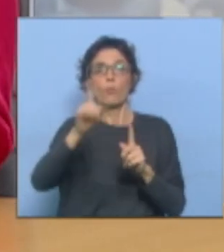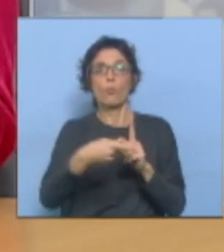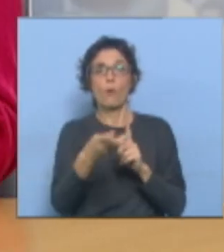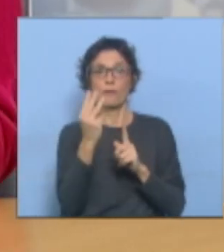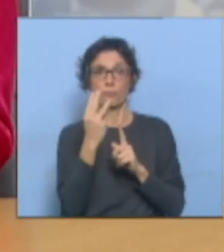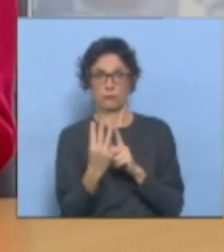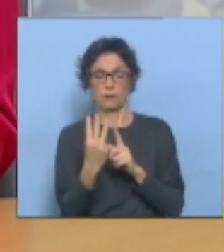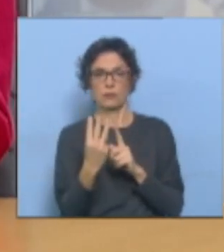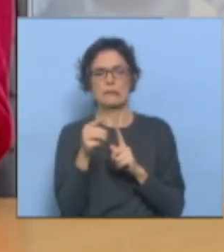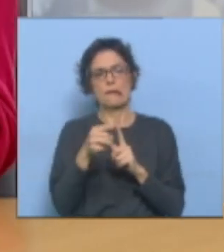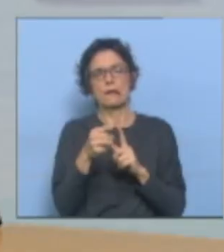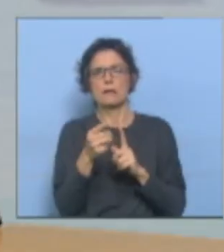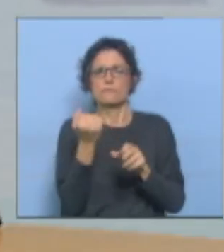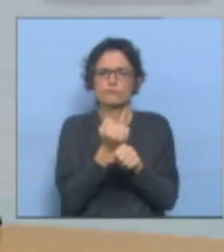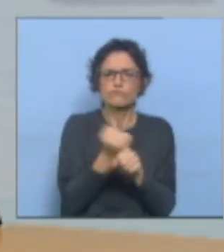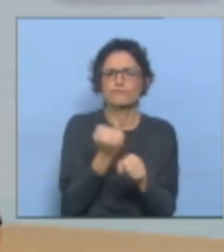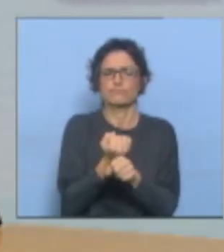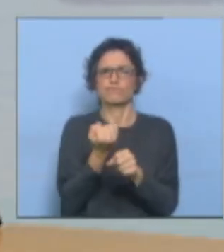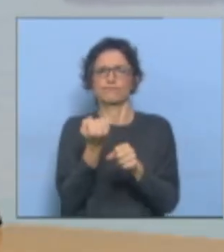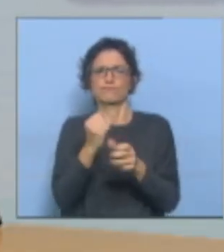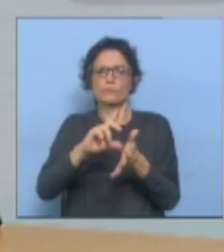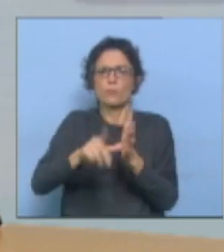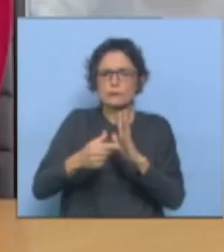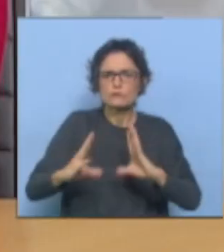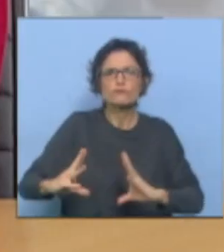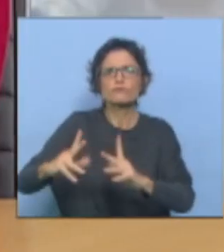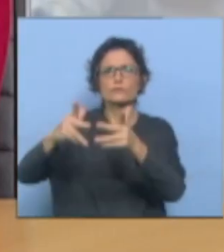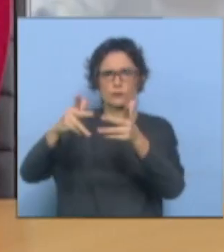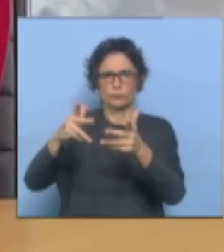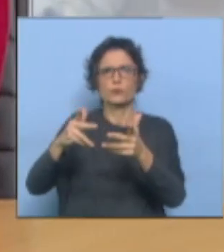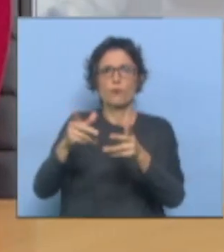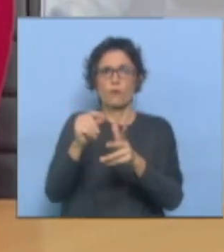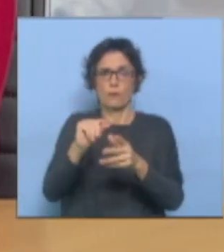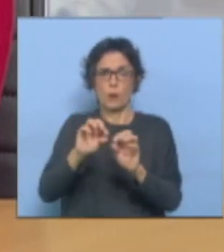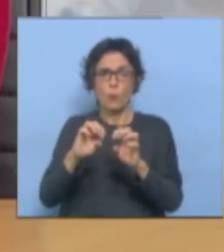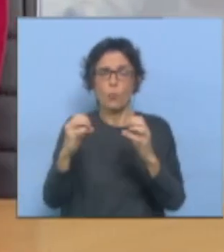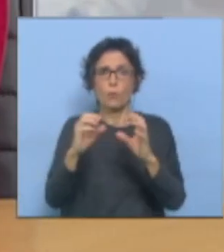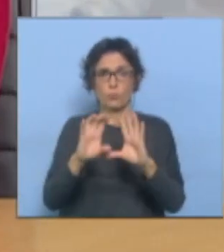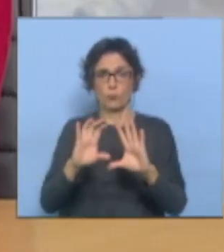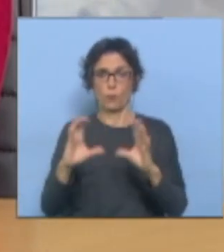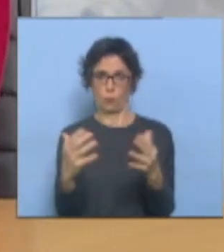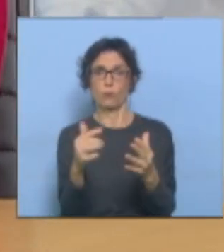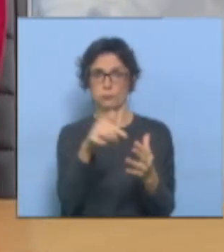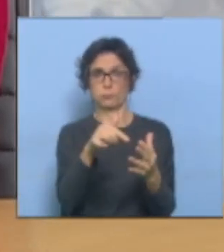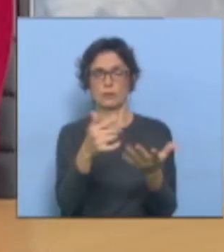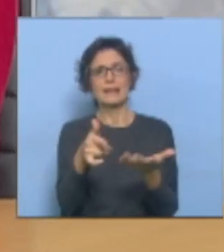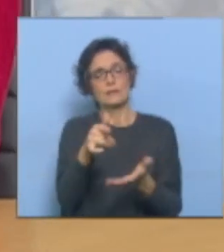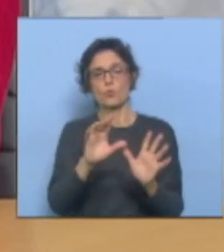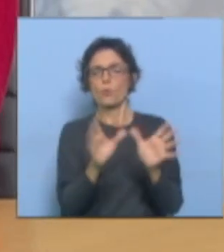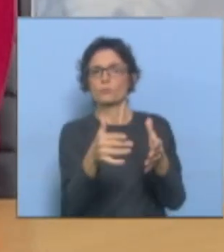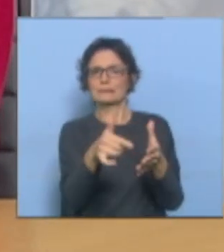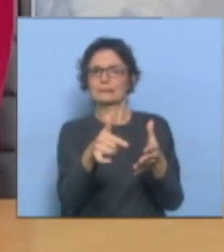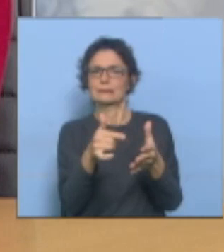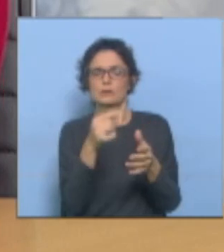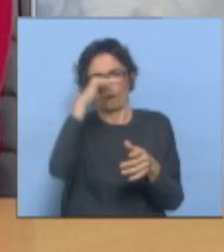desenvolver algum trabalho, estreitar relações com a própria comunidade, e são habitualmente comunidades com dificuldades. E, portanto, o que é que os